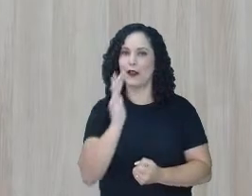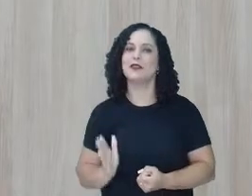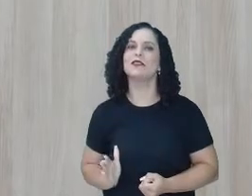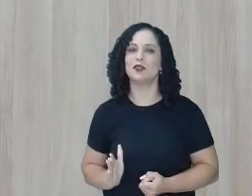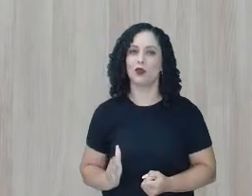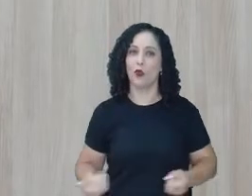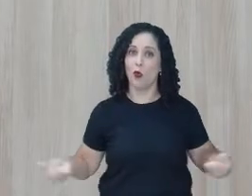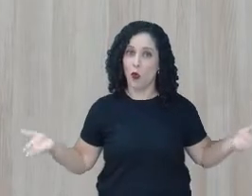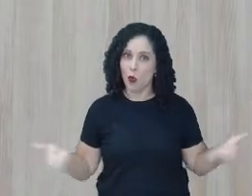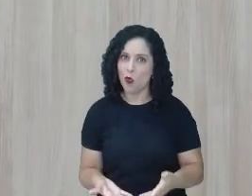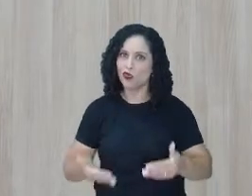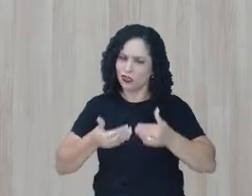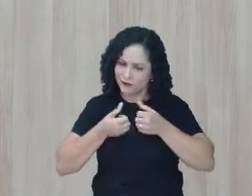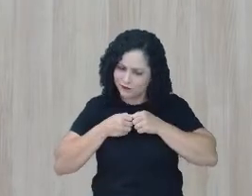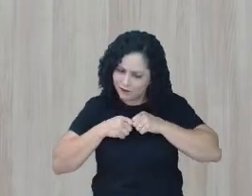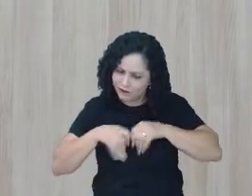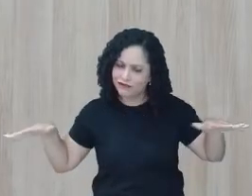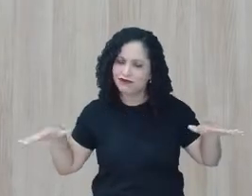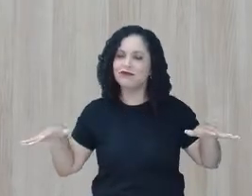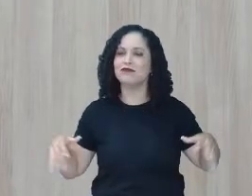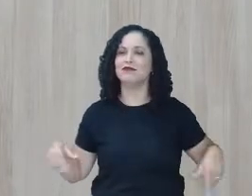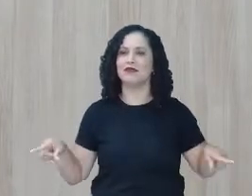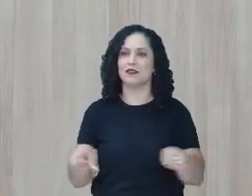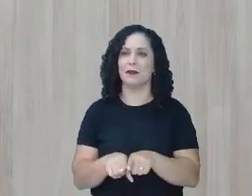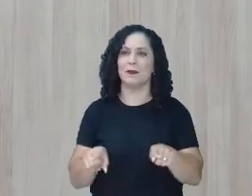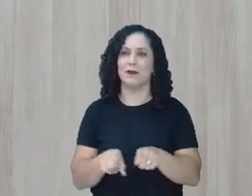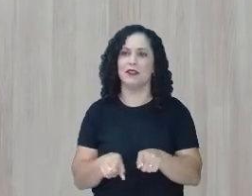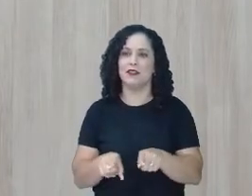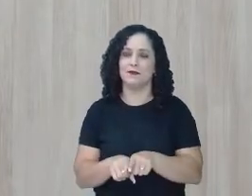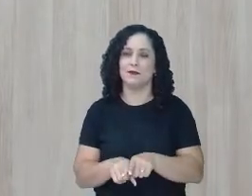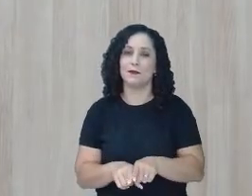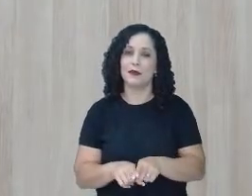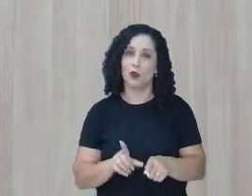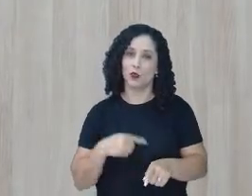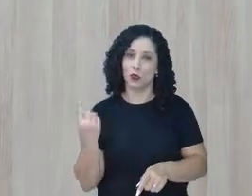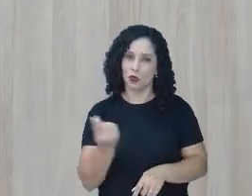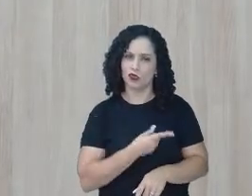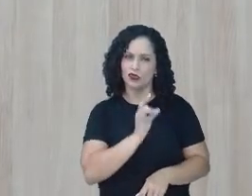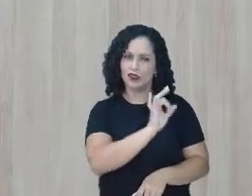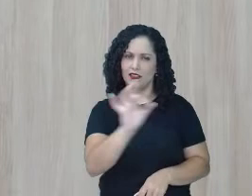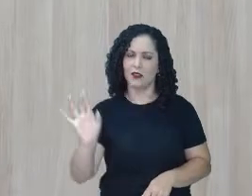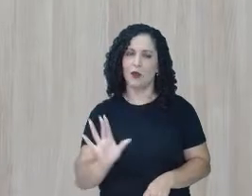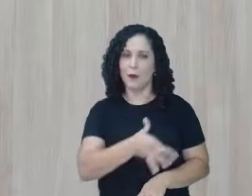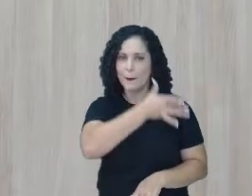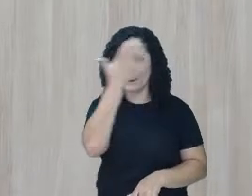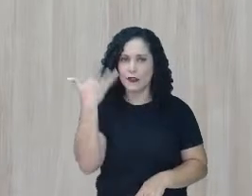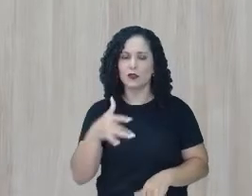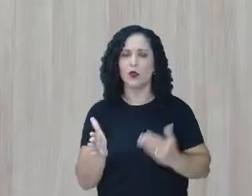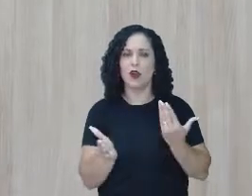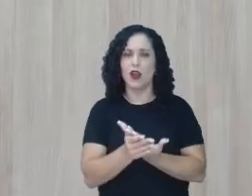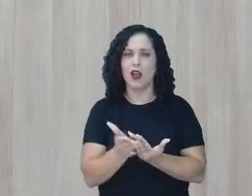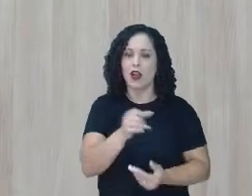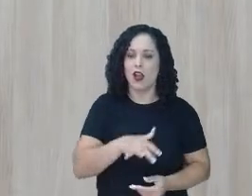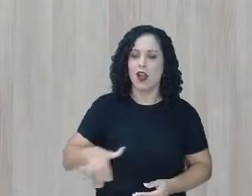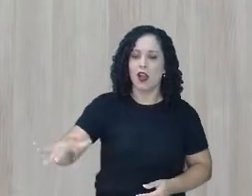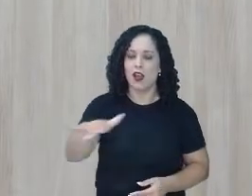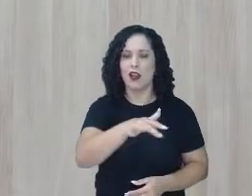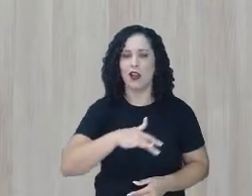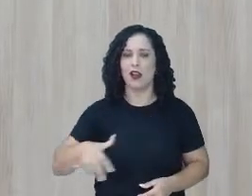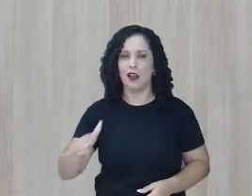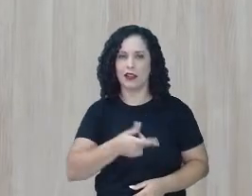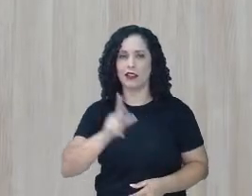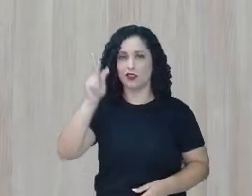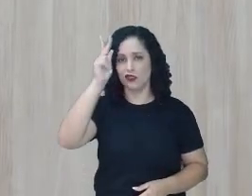na atualidade. Nesse sentido, né, nós, no campo da história, a gente costumamos nos